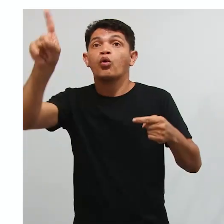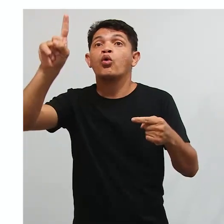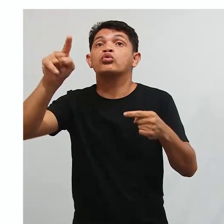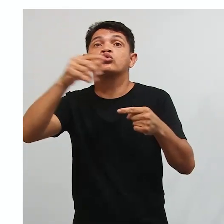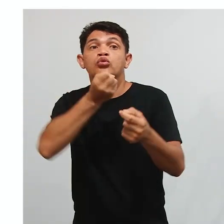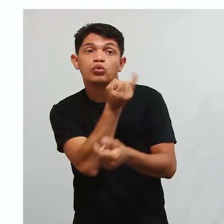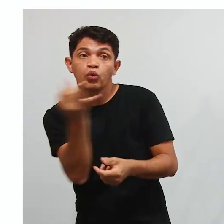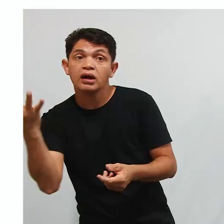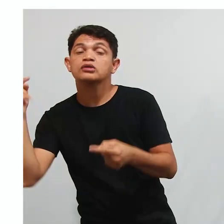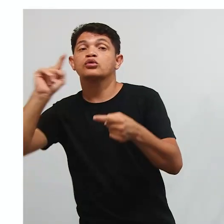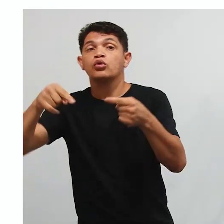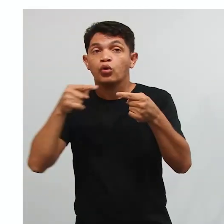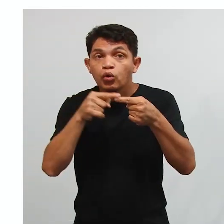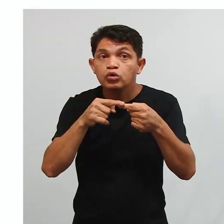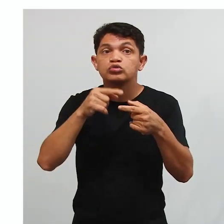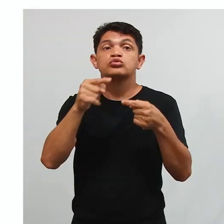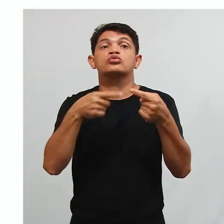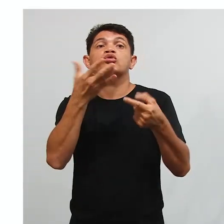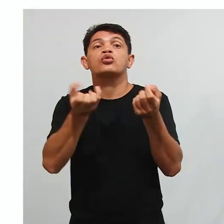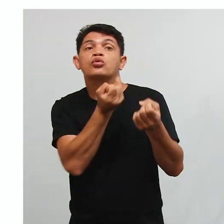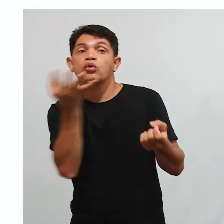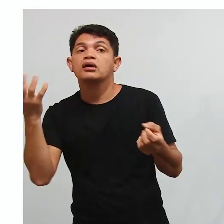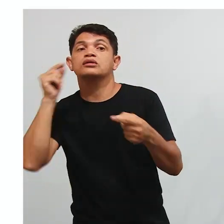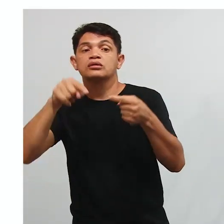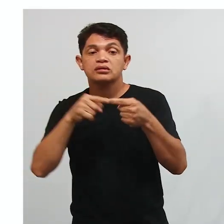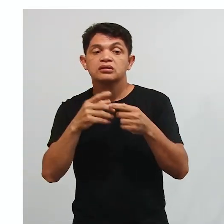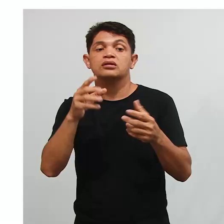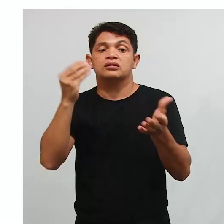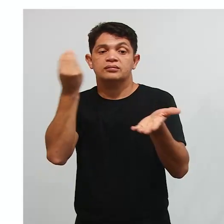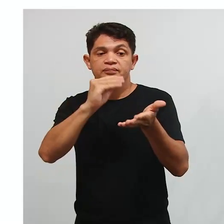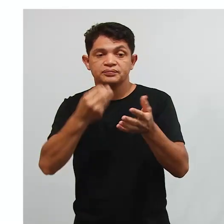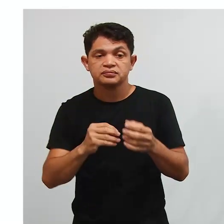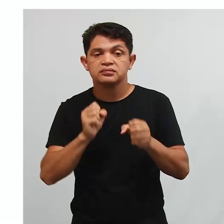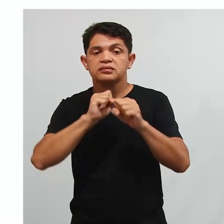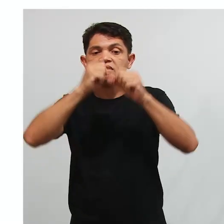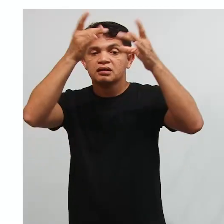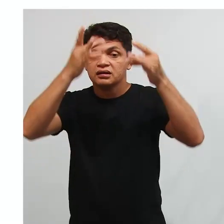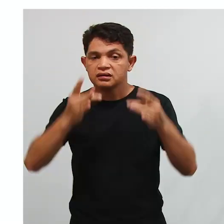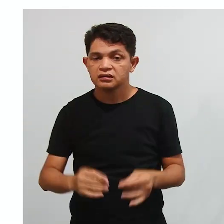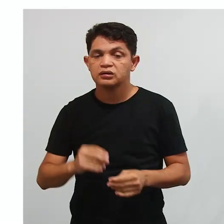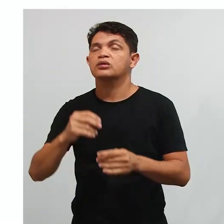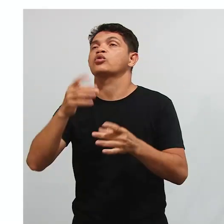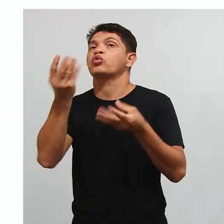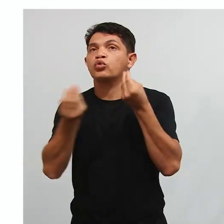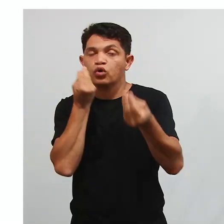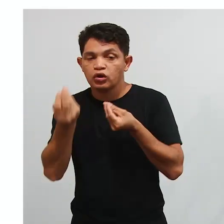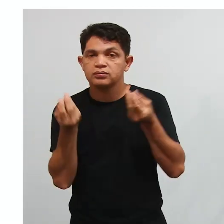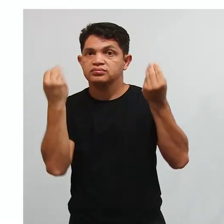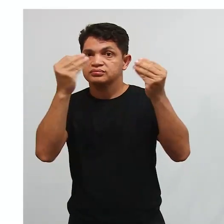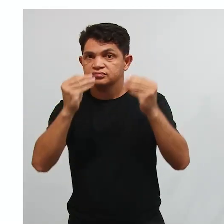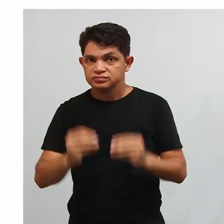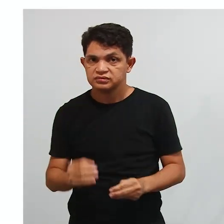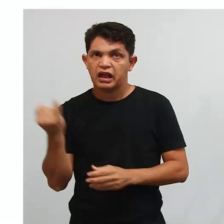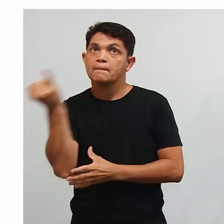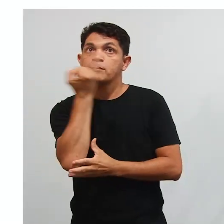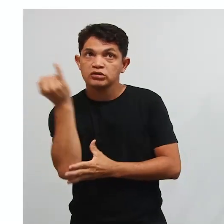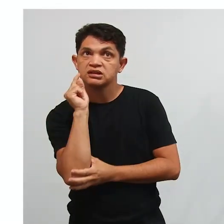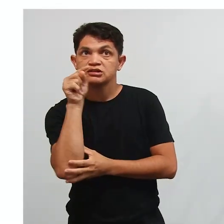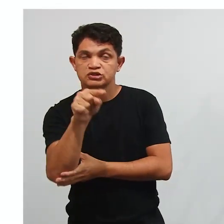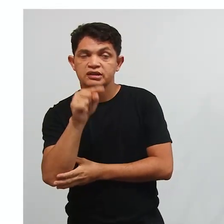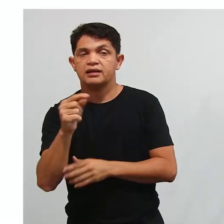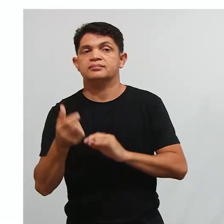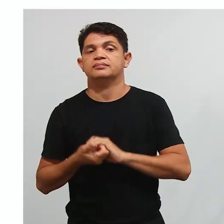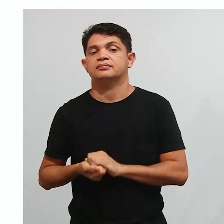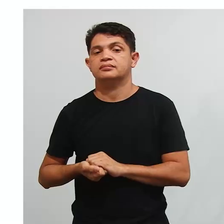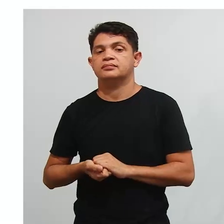quanto aos objetivos elas podem ser exploratórias descritivas ou explicativas isso aqui é bem importante